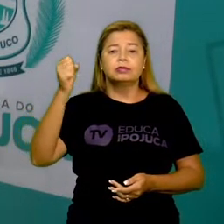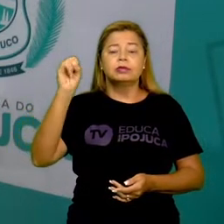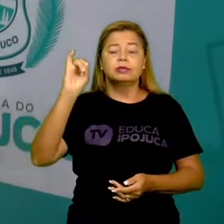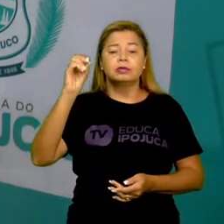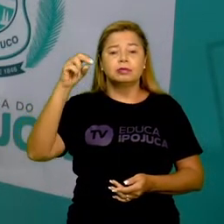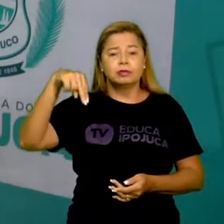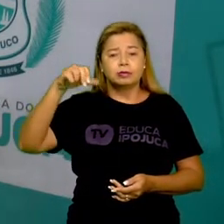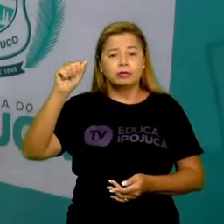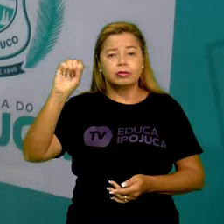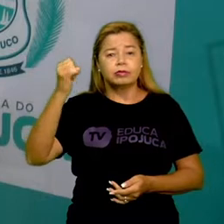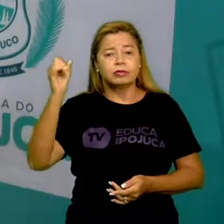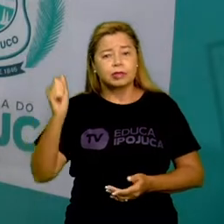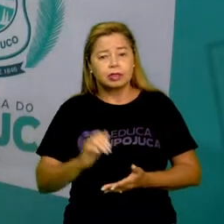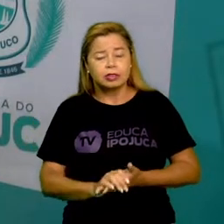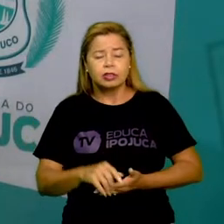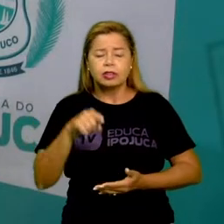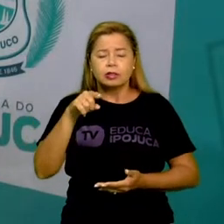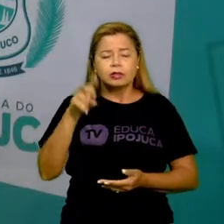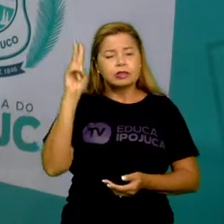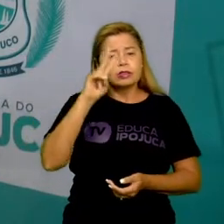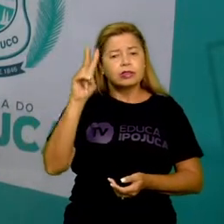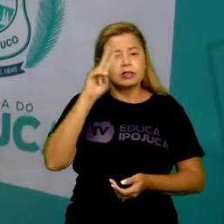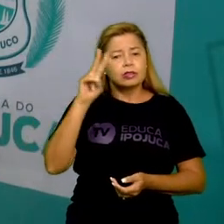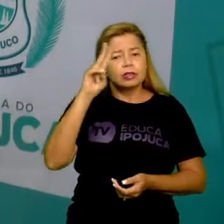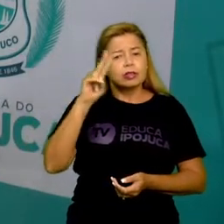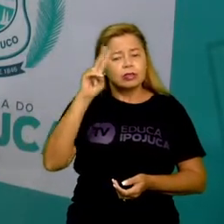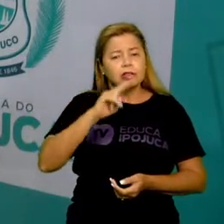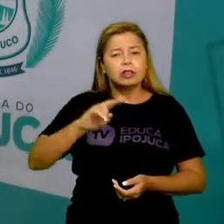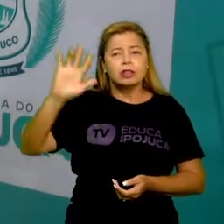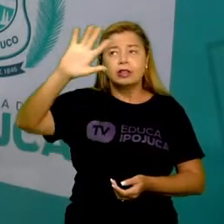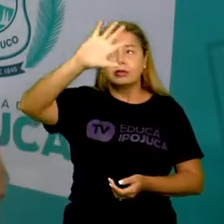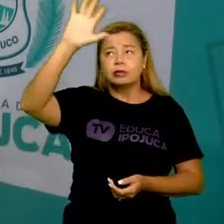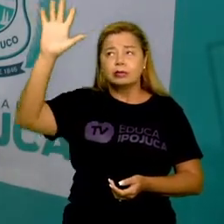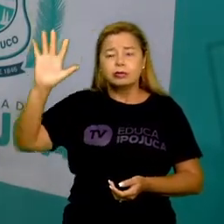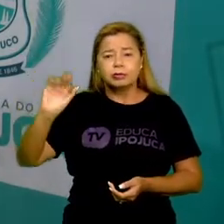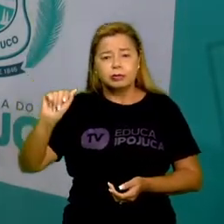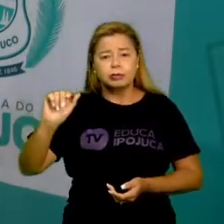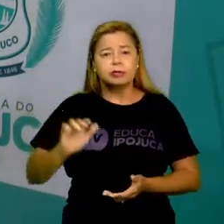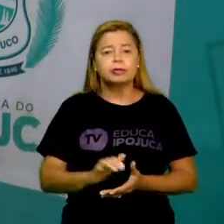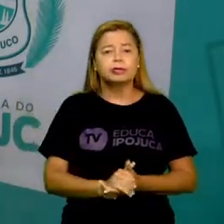Já parou para olhar um mapa? É isso que vamos fazer aqui hoje.